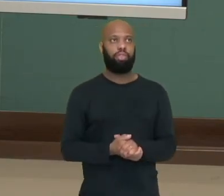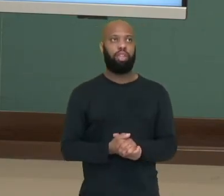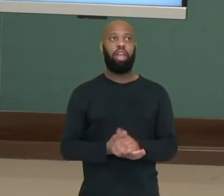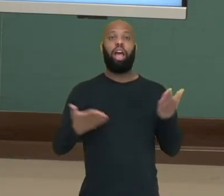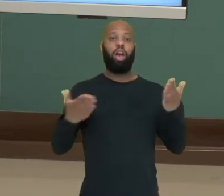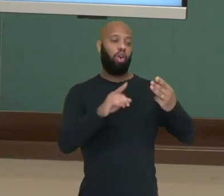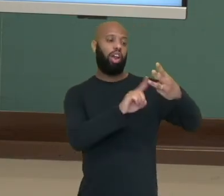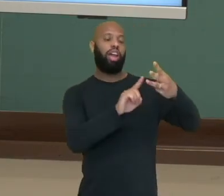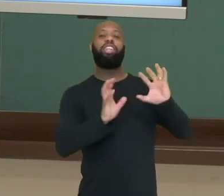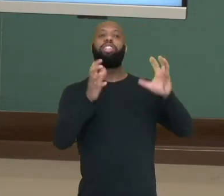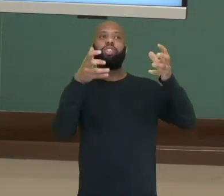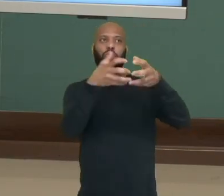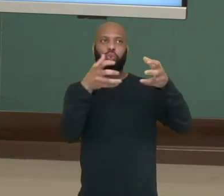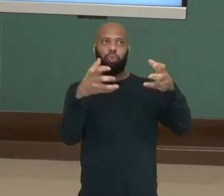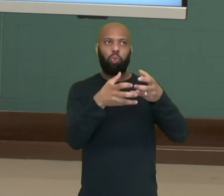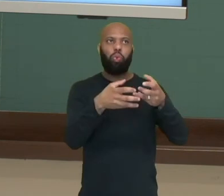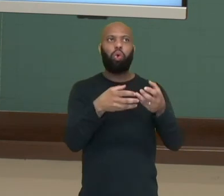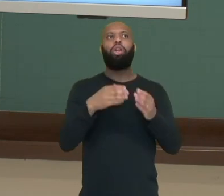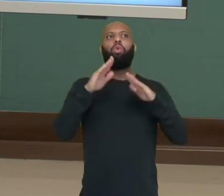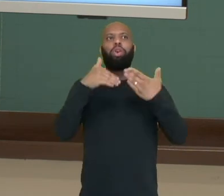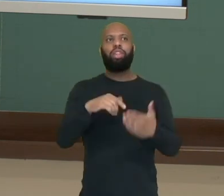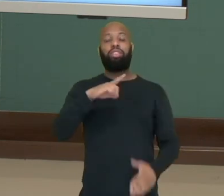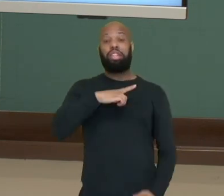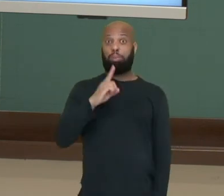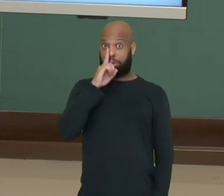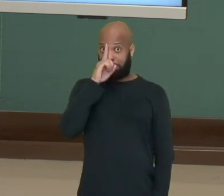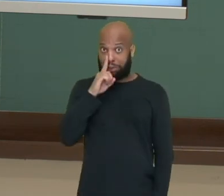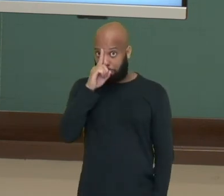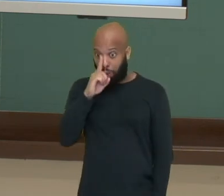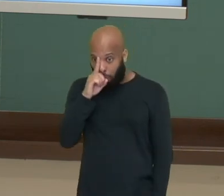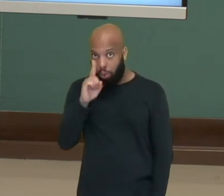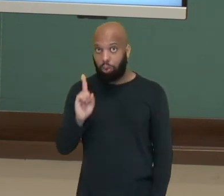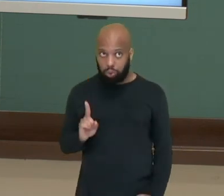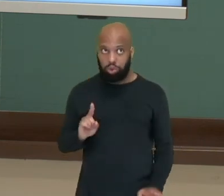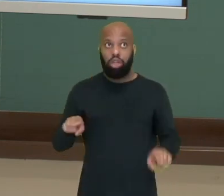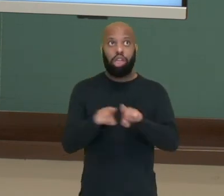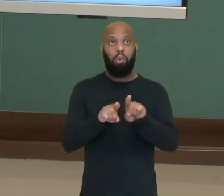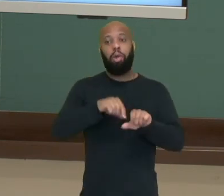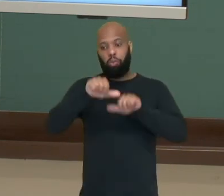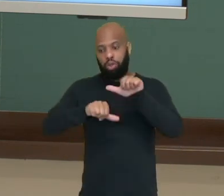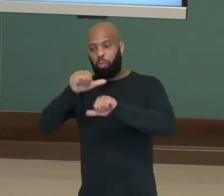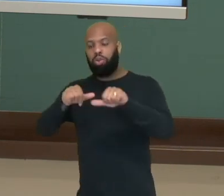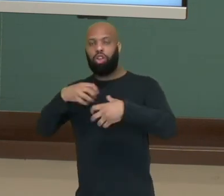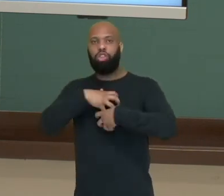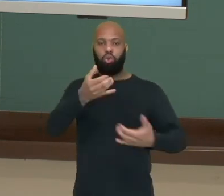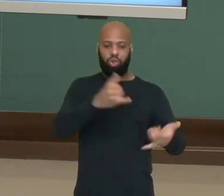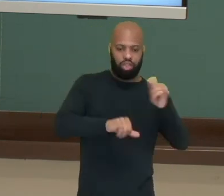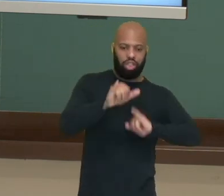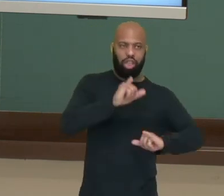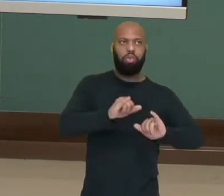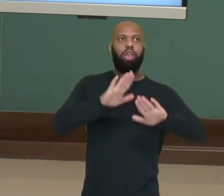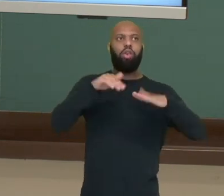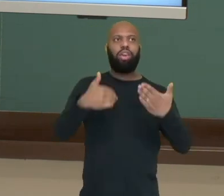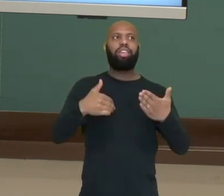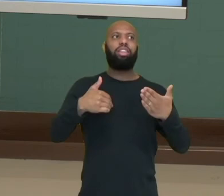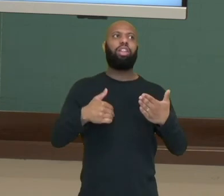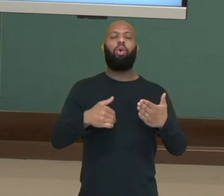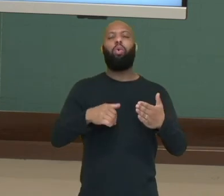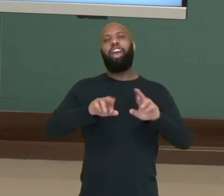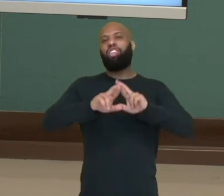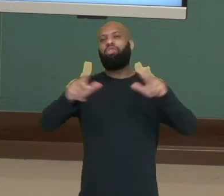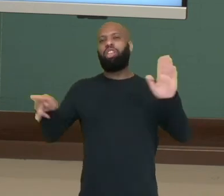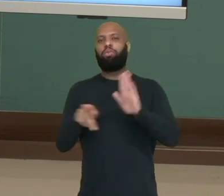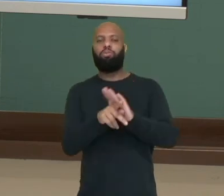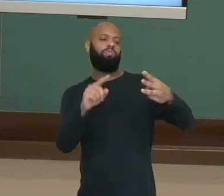Já os superóxidos, como são muito tóxicos e instáveis quimicamente, são menos versáteis que os